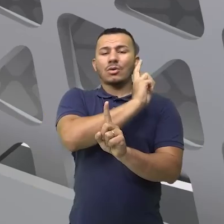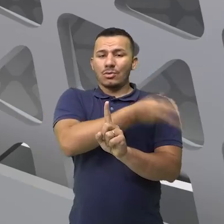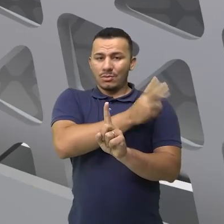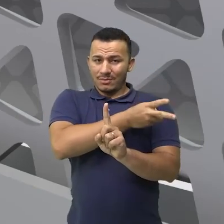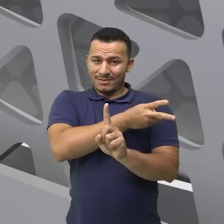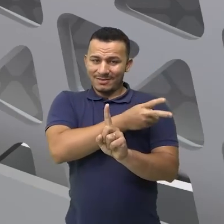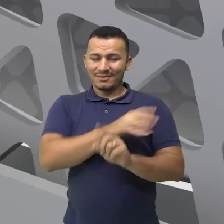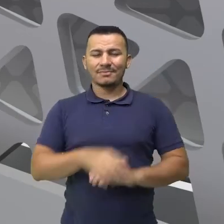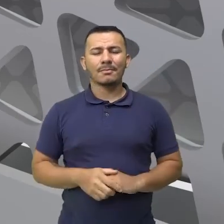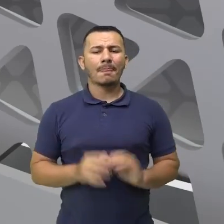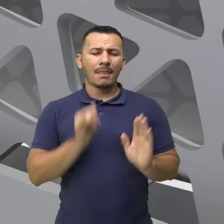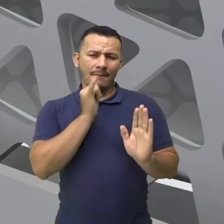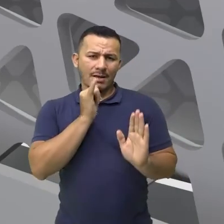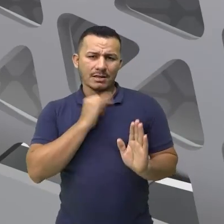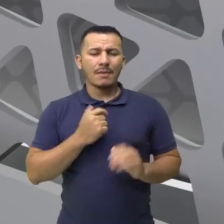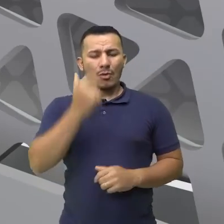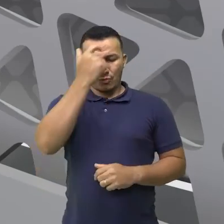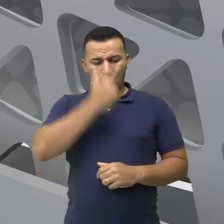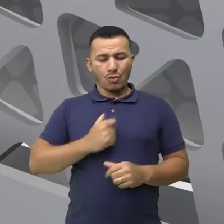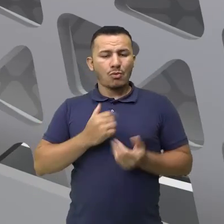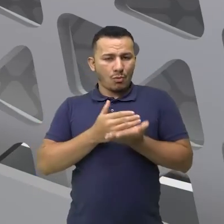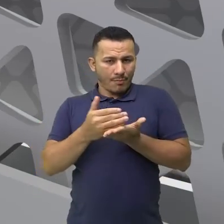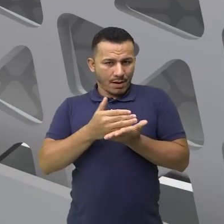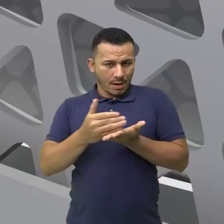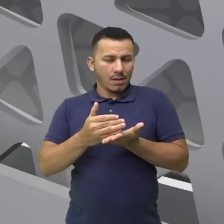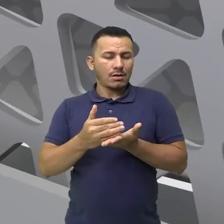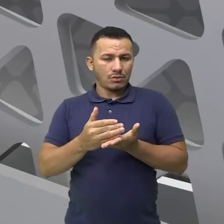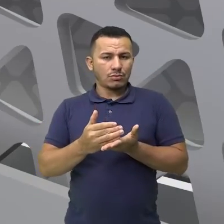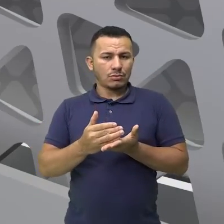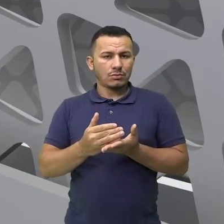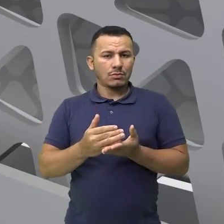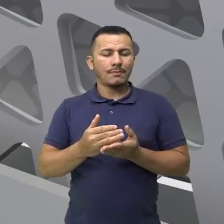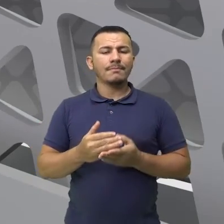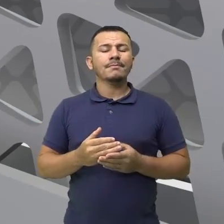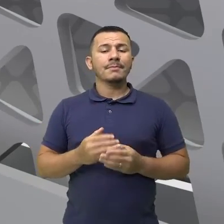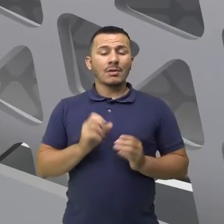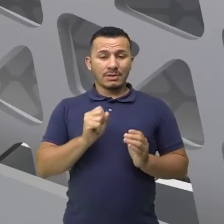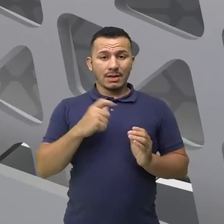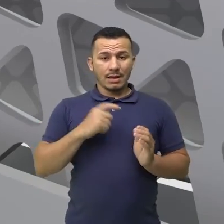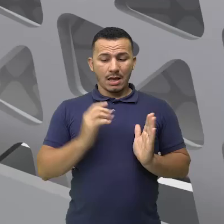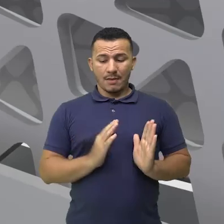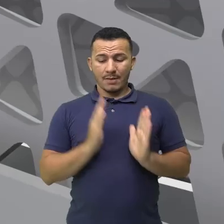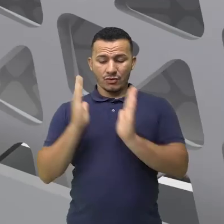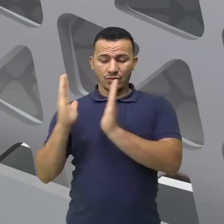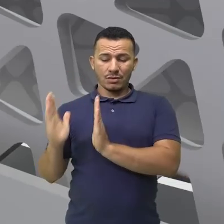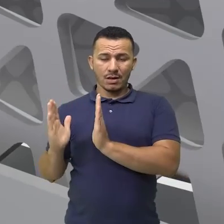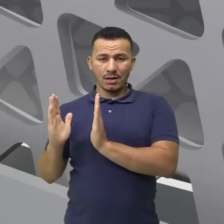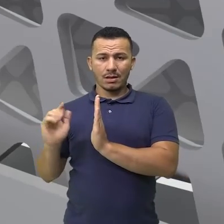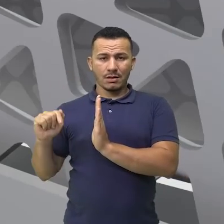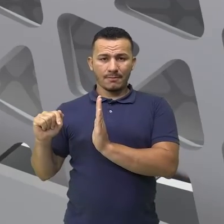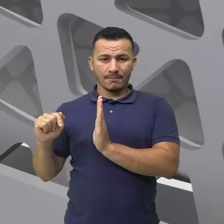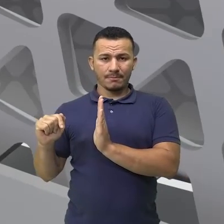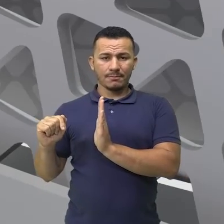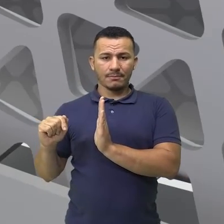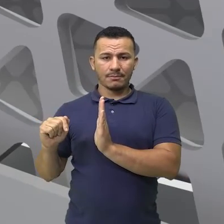olha só, vamos supor, eu sou a origem, né? Lembrando que tudo que está à minha